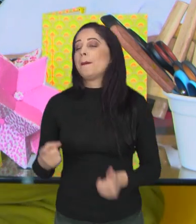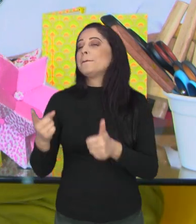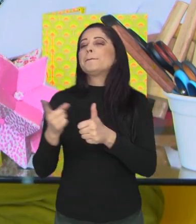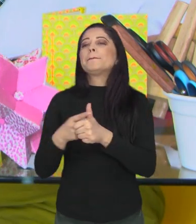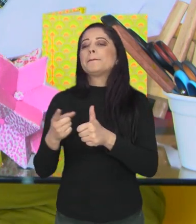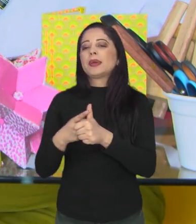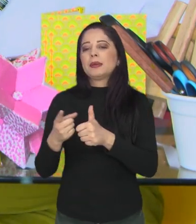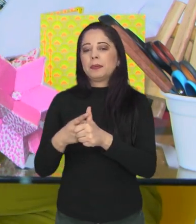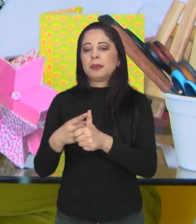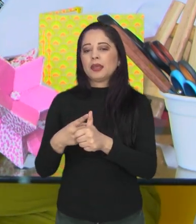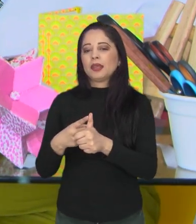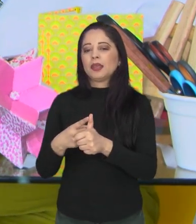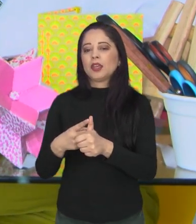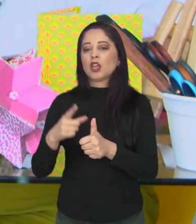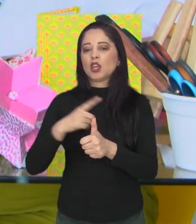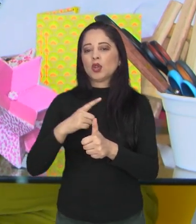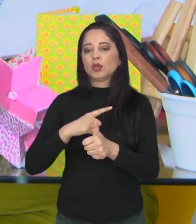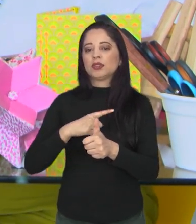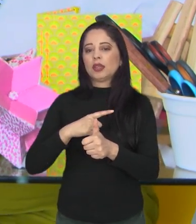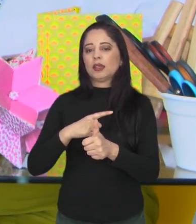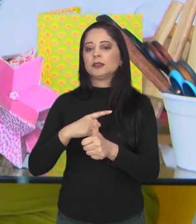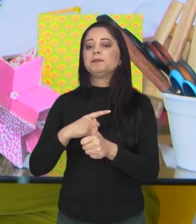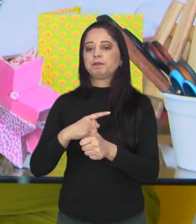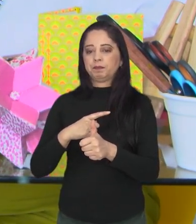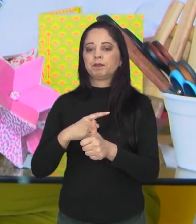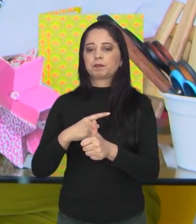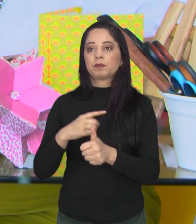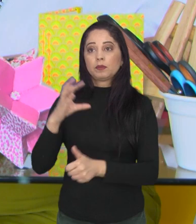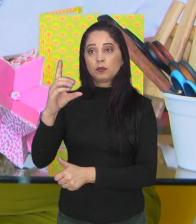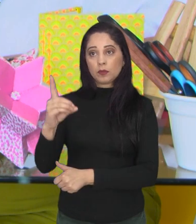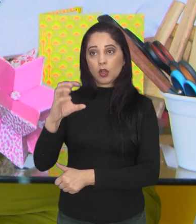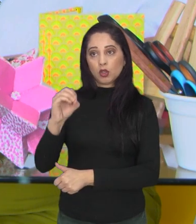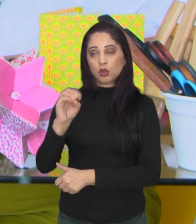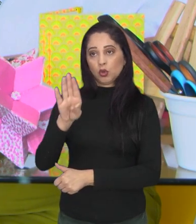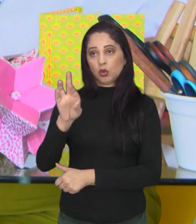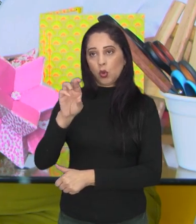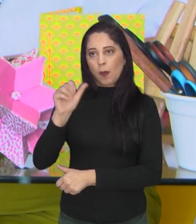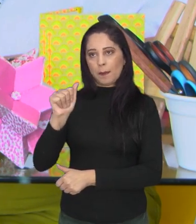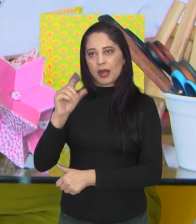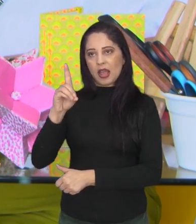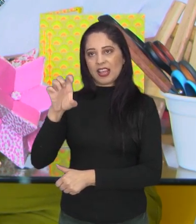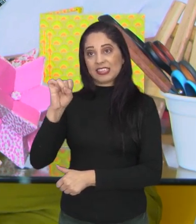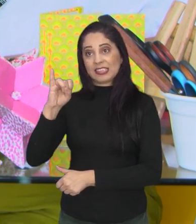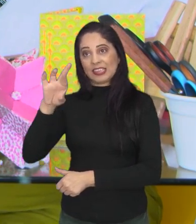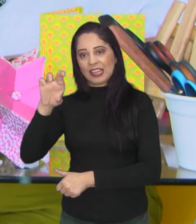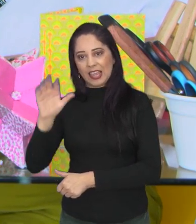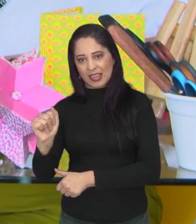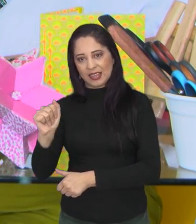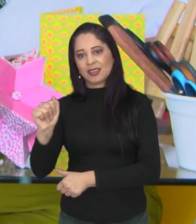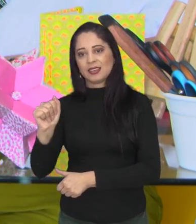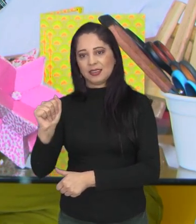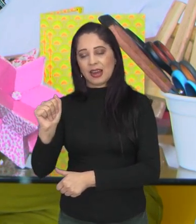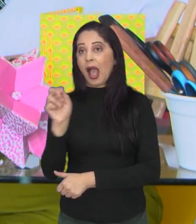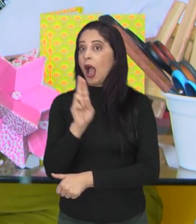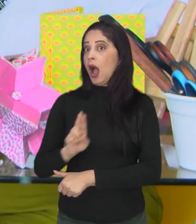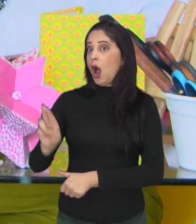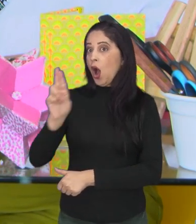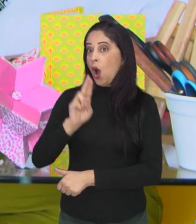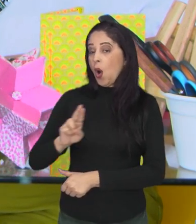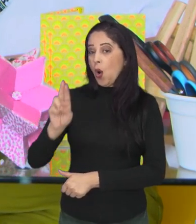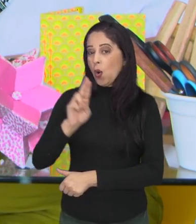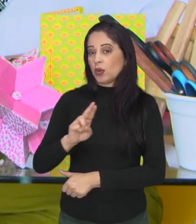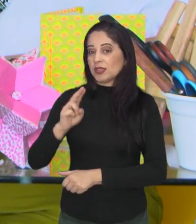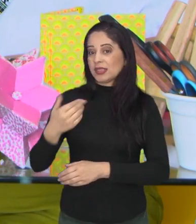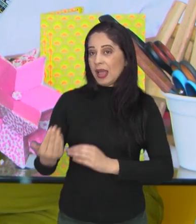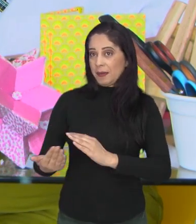primeiro né Aqui nós temos a dobradeira que você vai utilizar né que a gente fala que é a segunda mão da encadernadora né